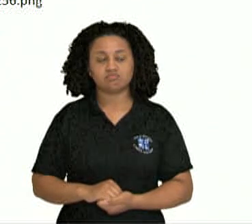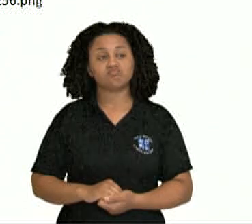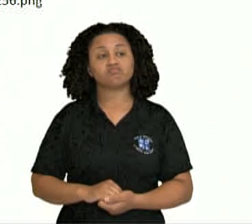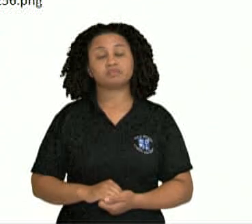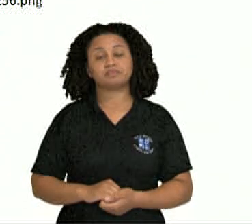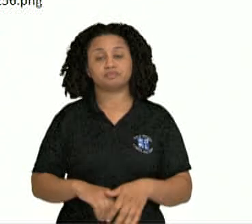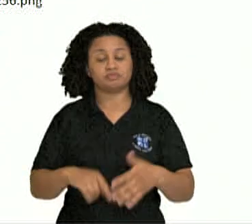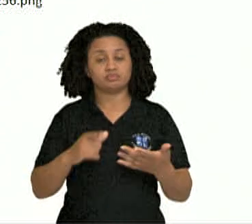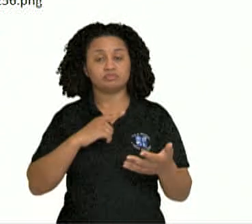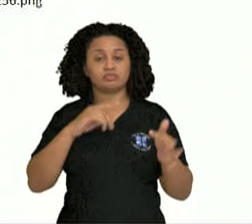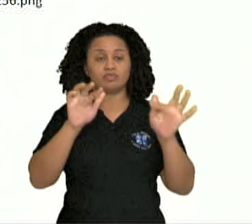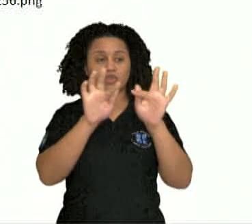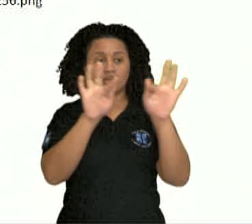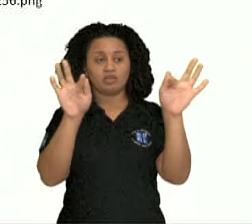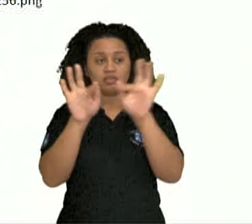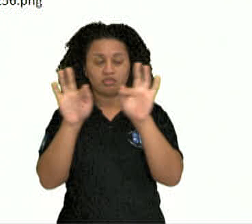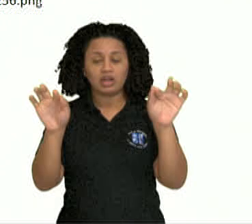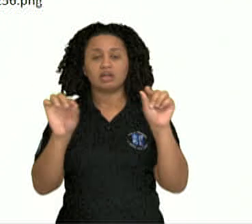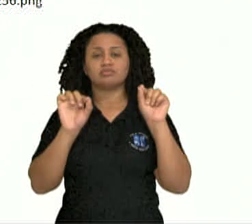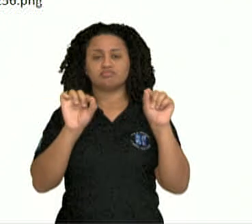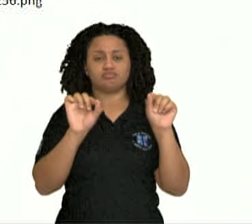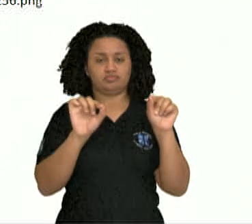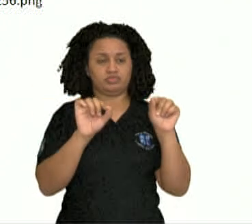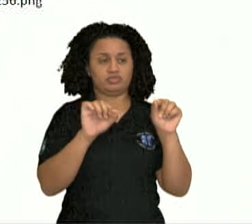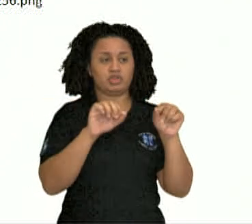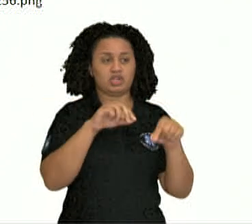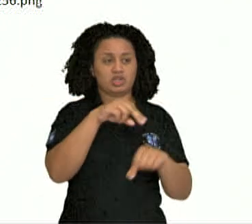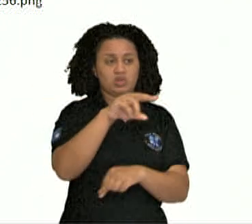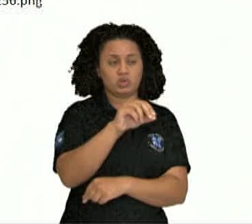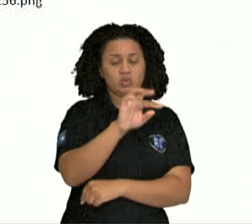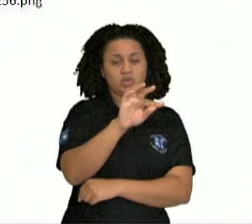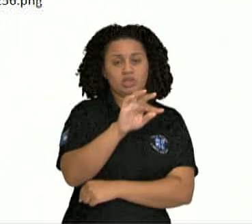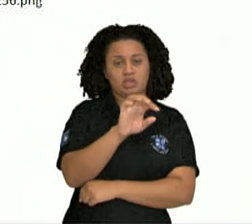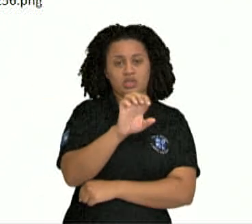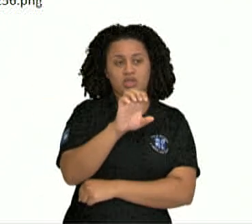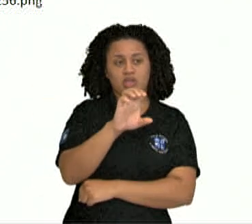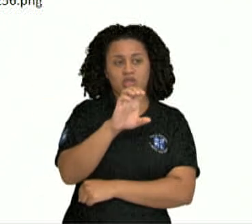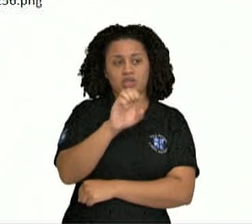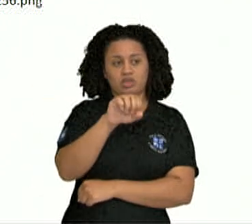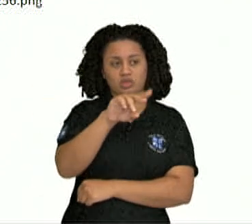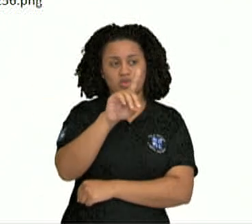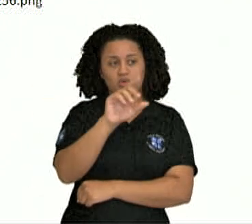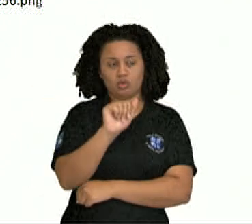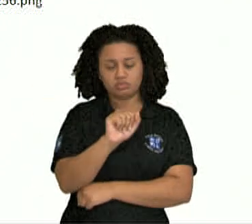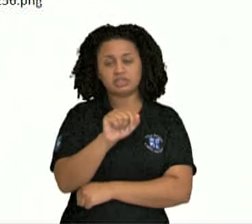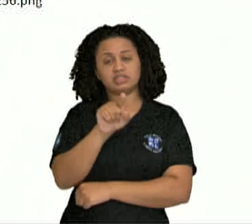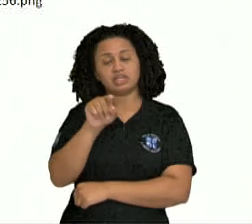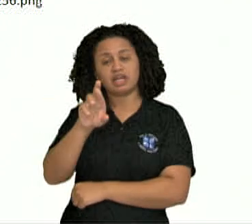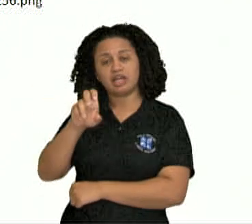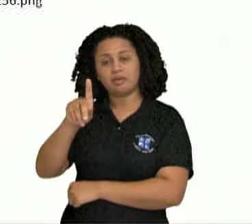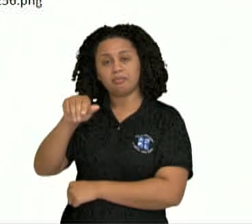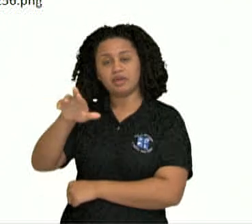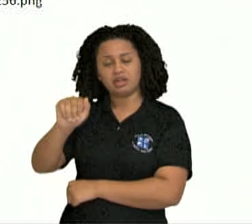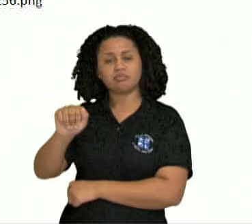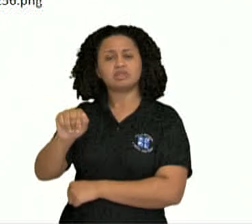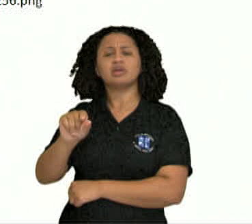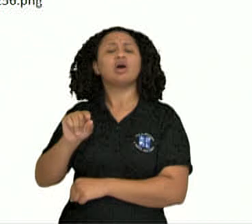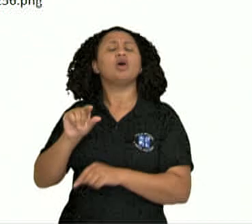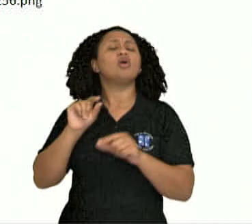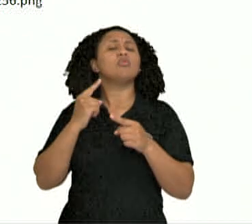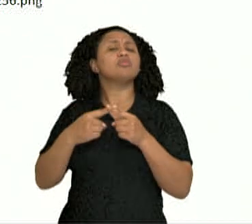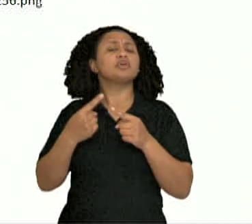e reprimir-se. Quais poderiam ser os motivos, né, para fazer com que alguém se esconda,